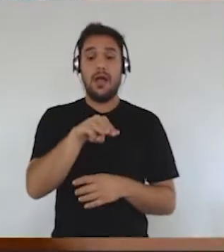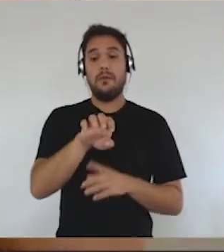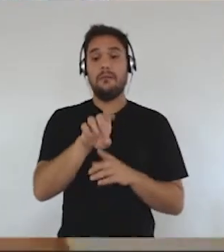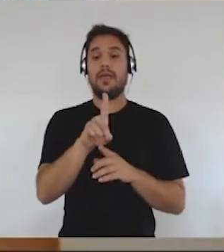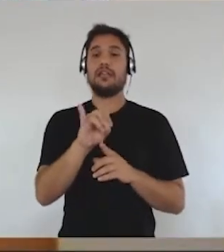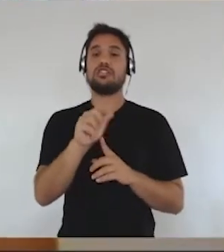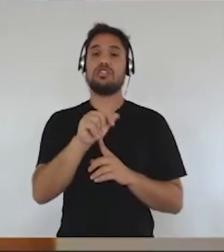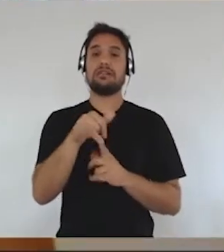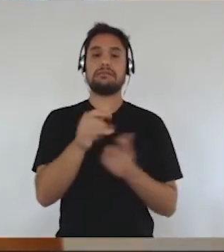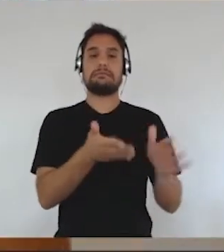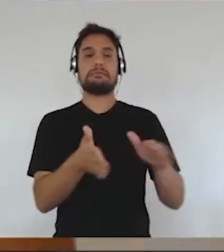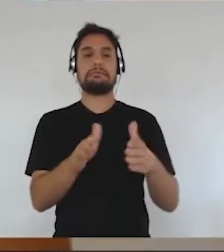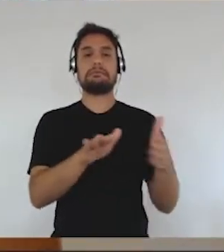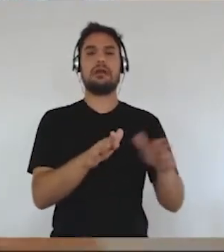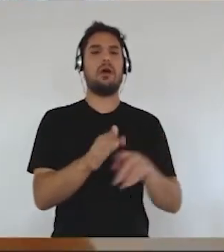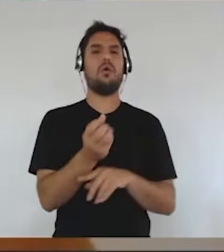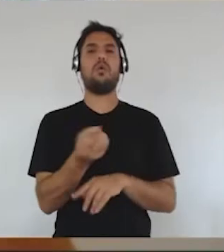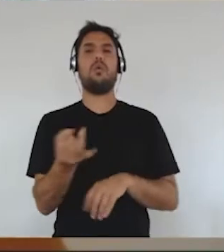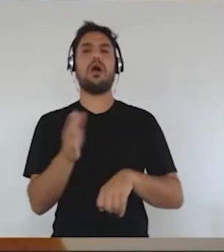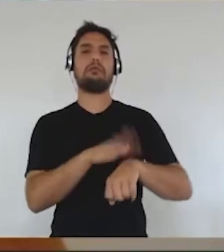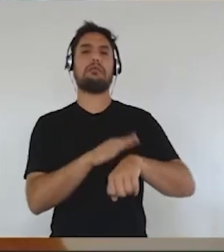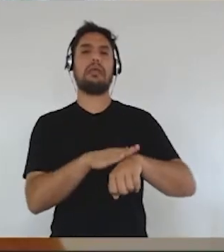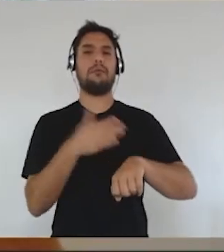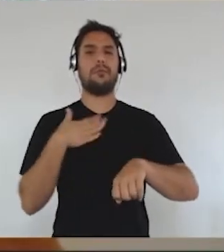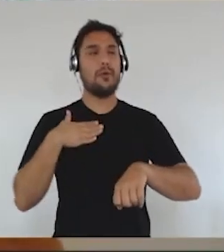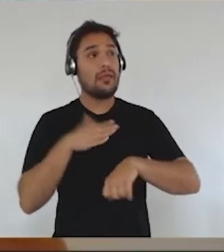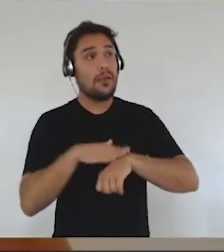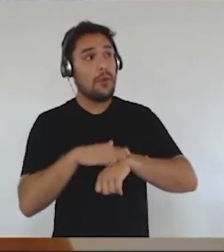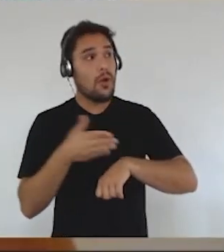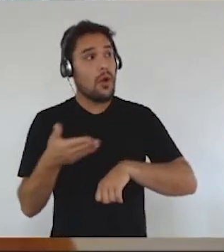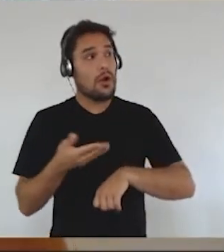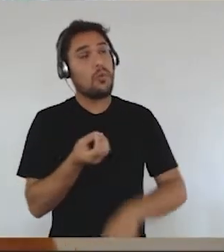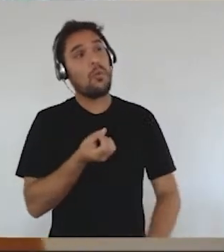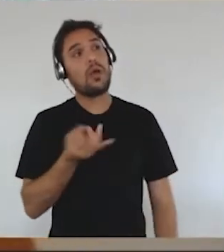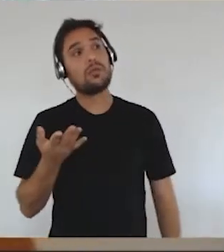mediação, ela veio presente, quanto tempo eu tenho? Estou preocupada.